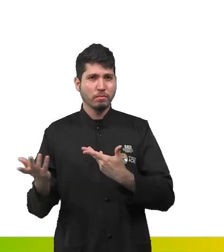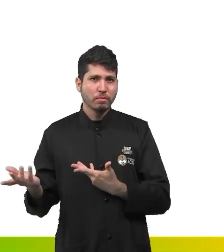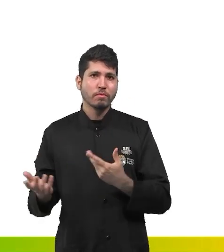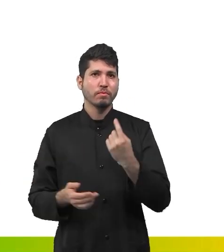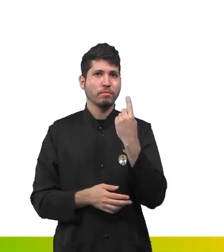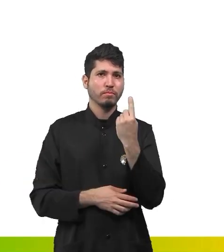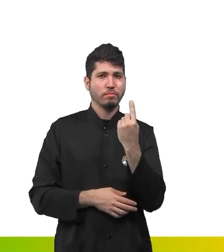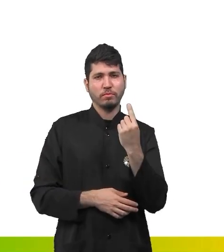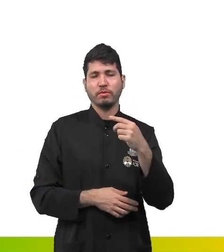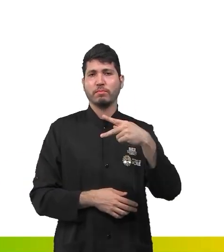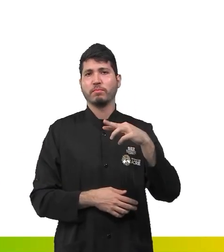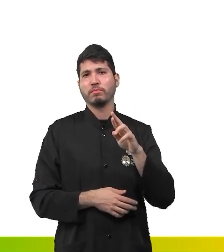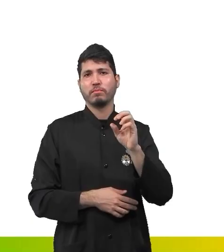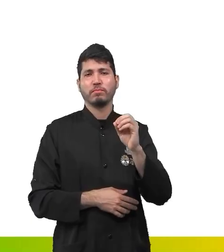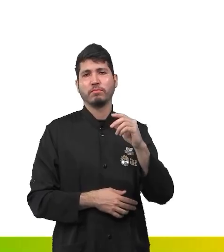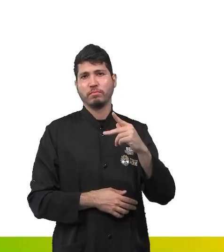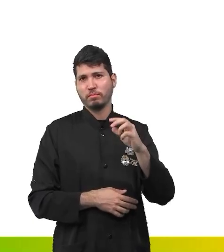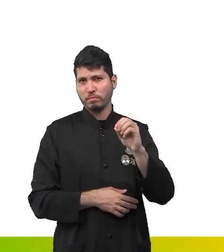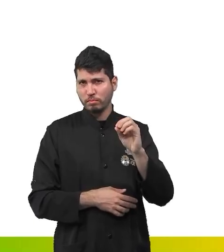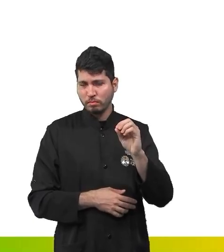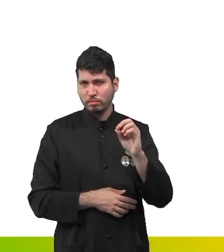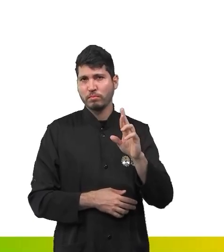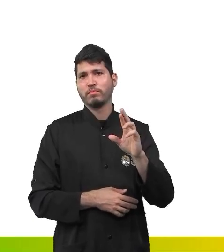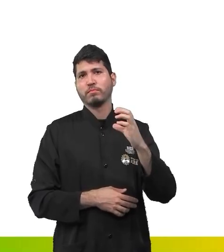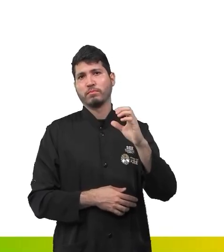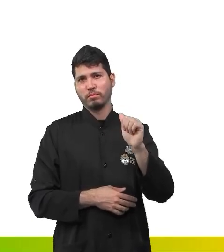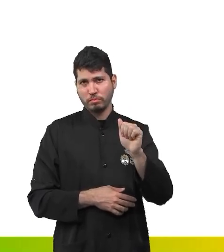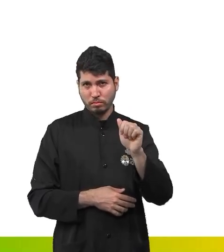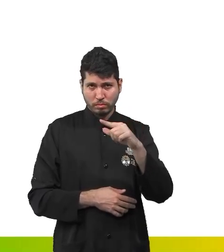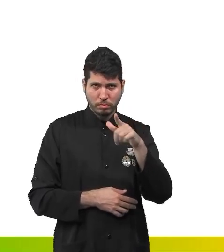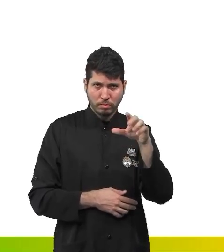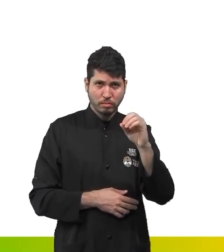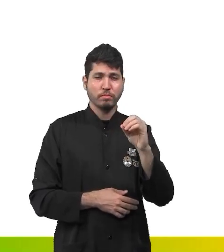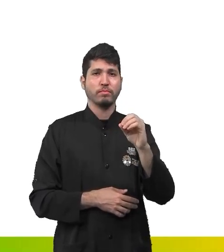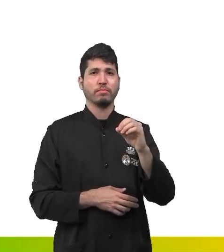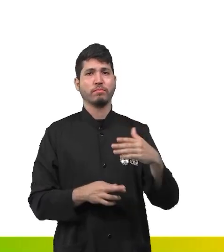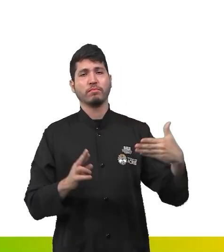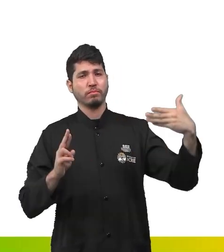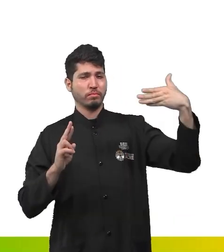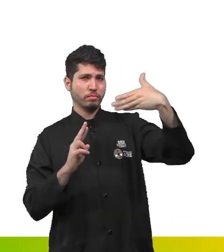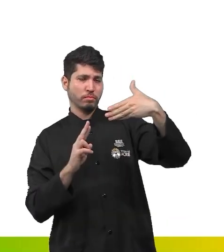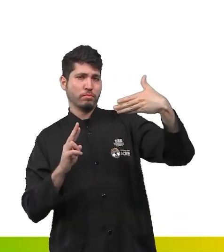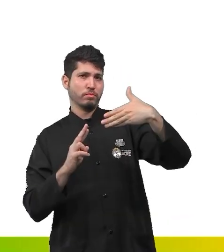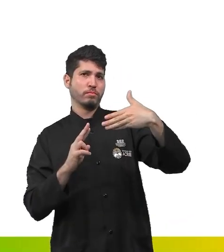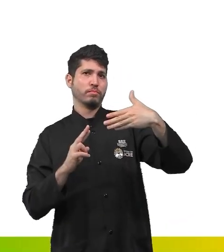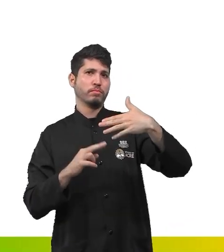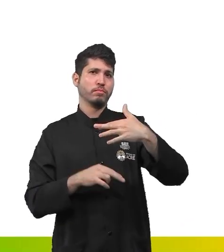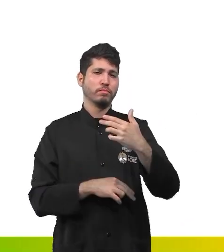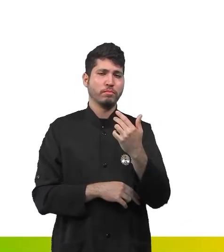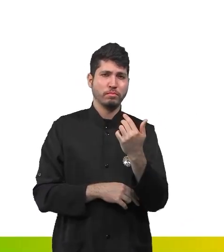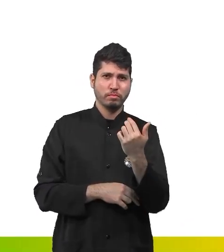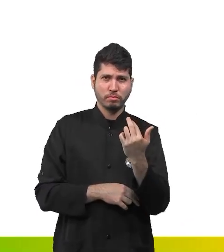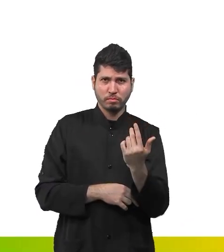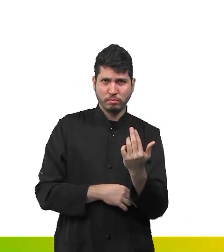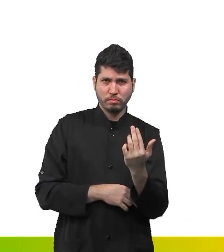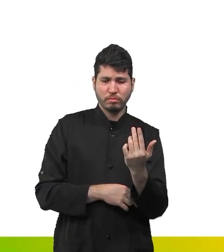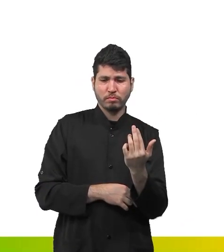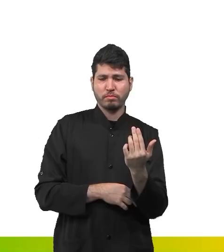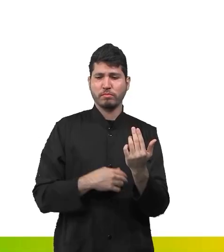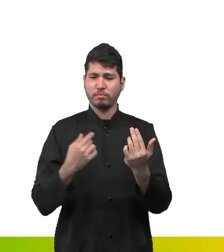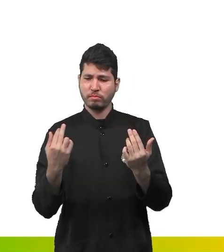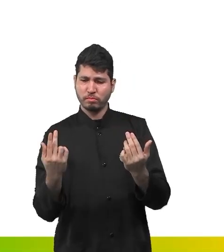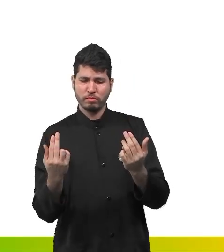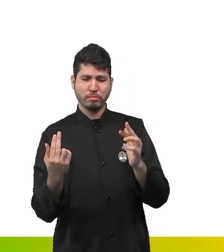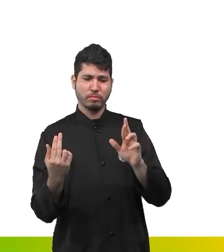ó. A proporção, ela é uma relação entre a igualdade entre razões.